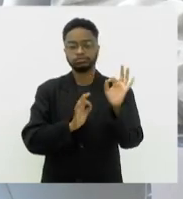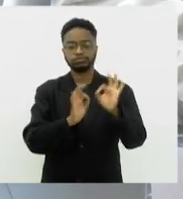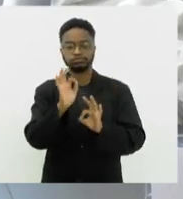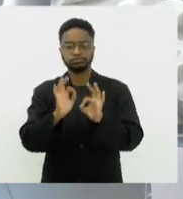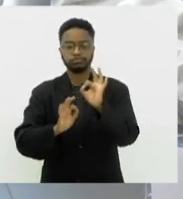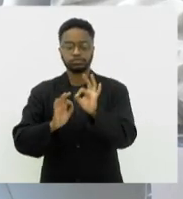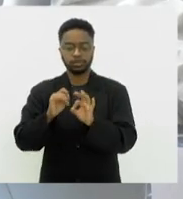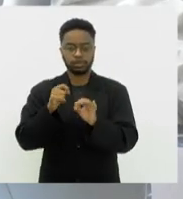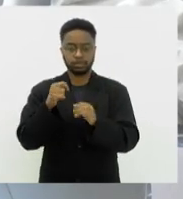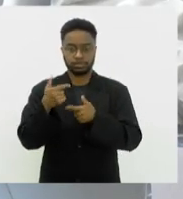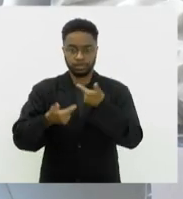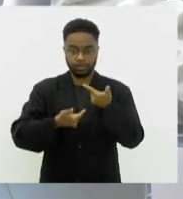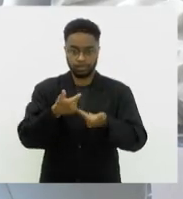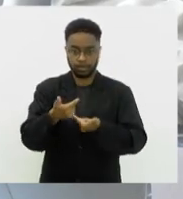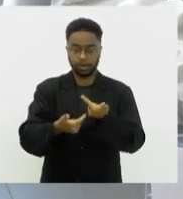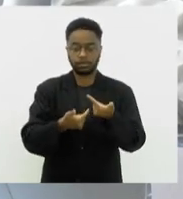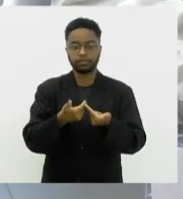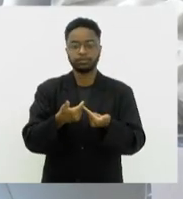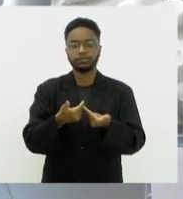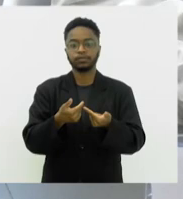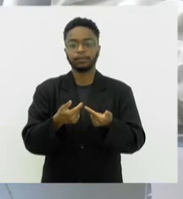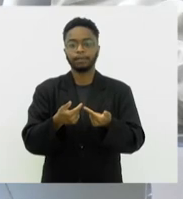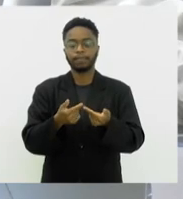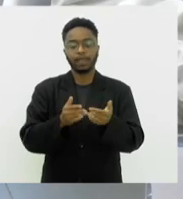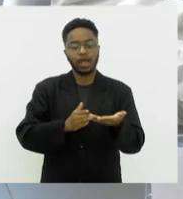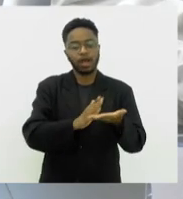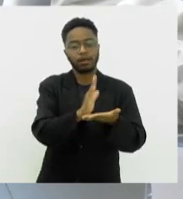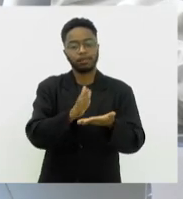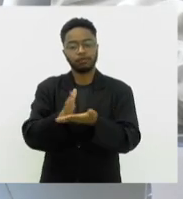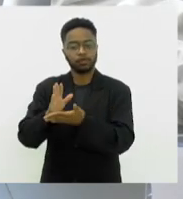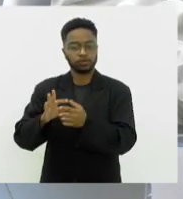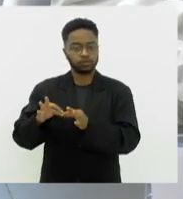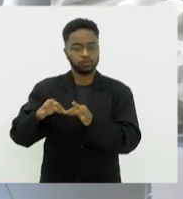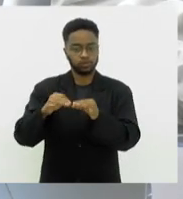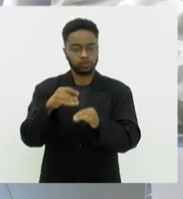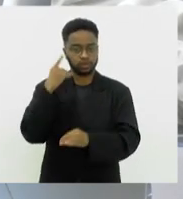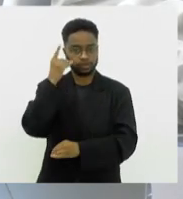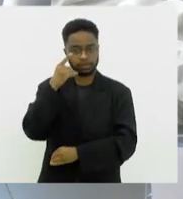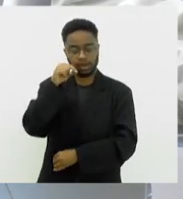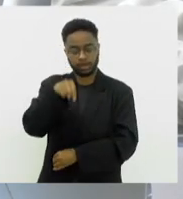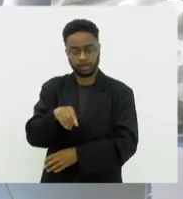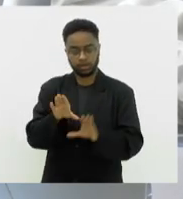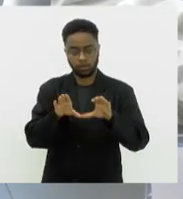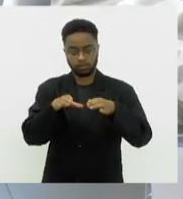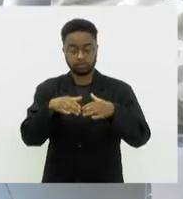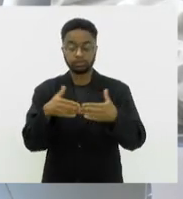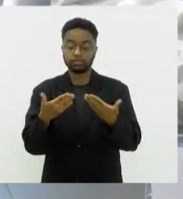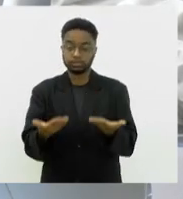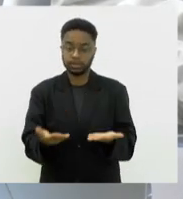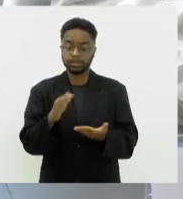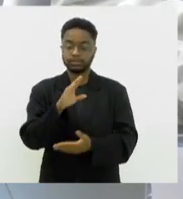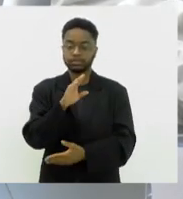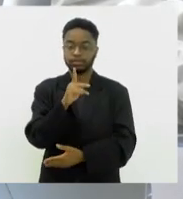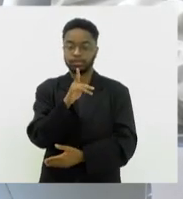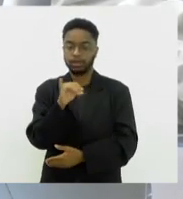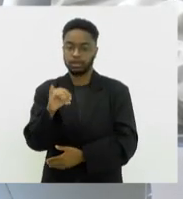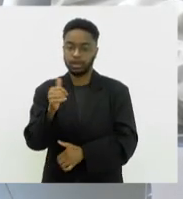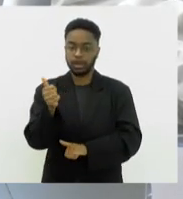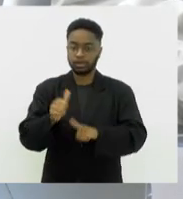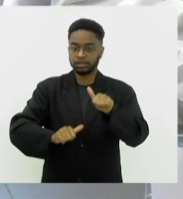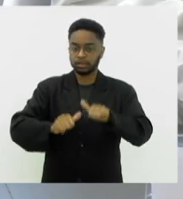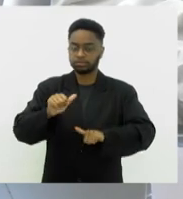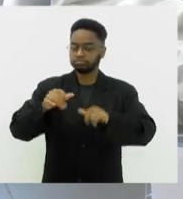e aprovado poros pelos debates pelo por todos os deputados desta comissão assim sendo a CPI analizou